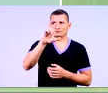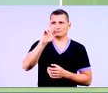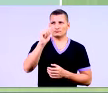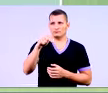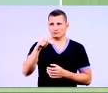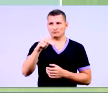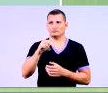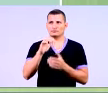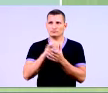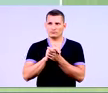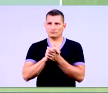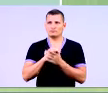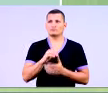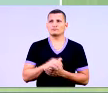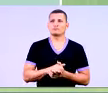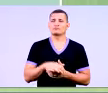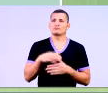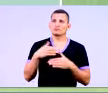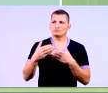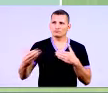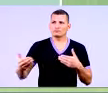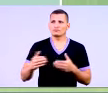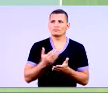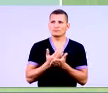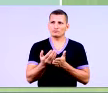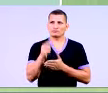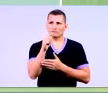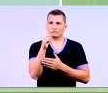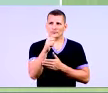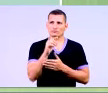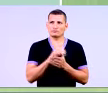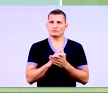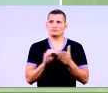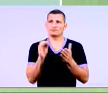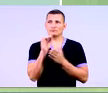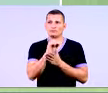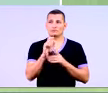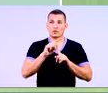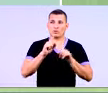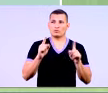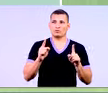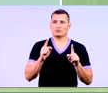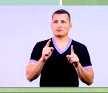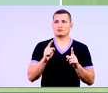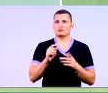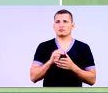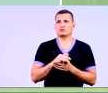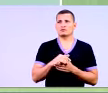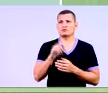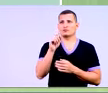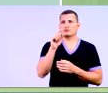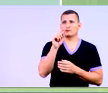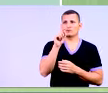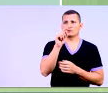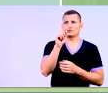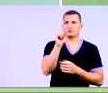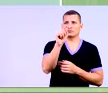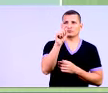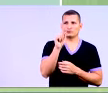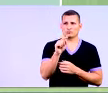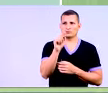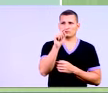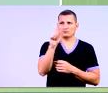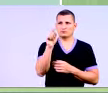tipo burley ano e por aí vai eu comecei minhas atribuições notem que não é mais o dois pontos em sinal de